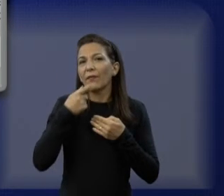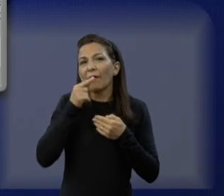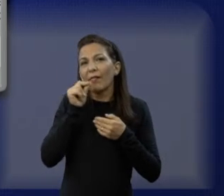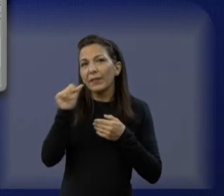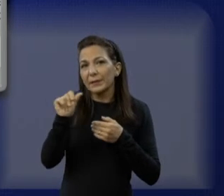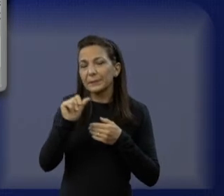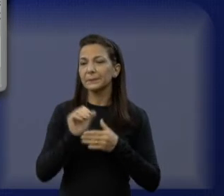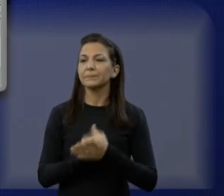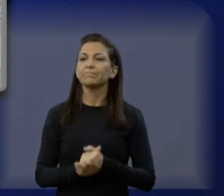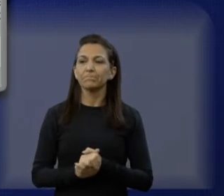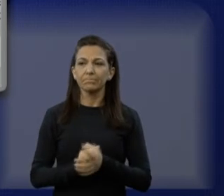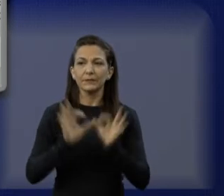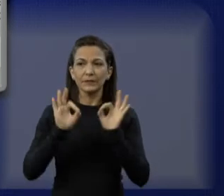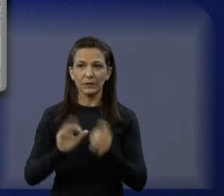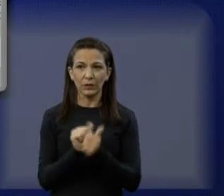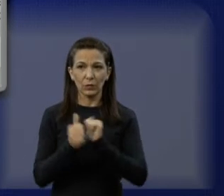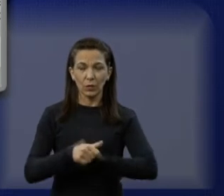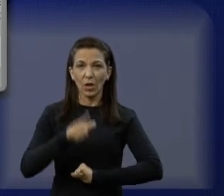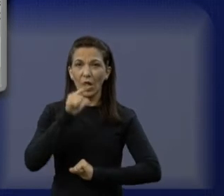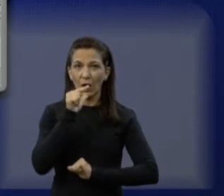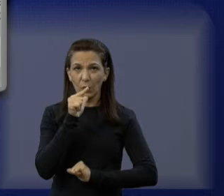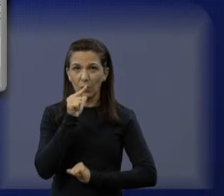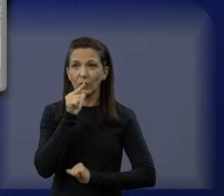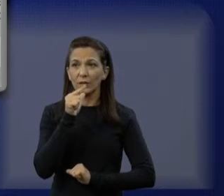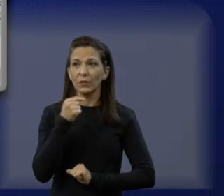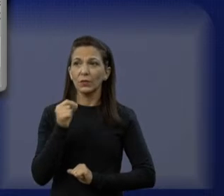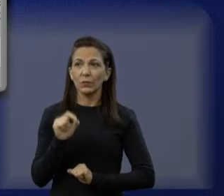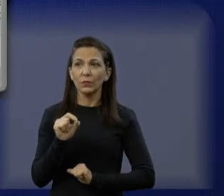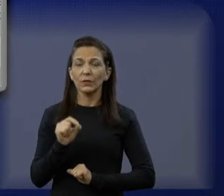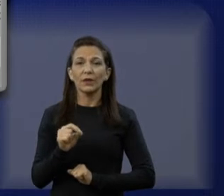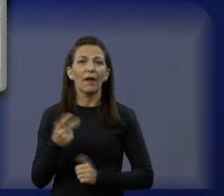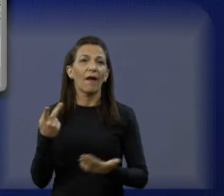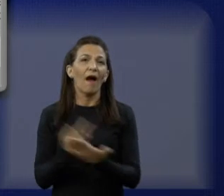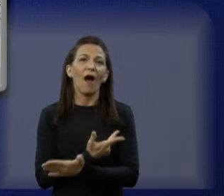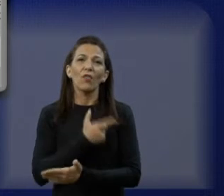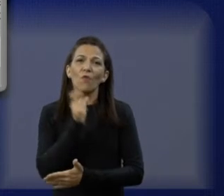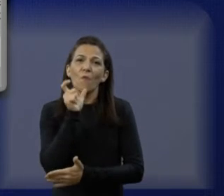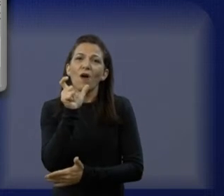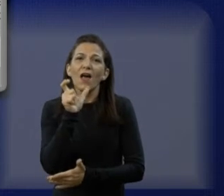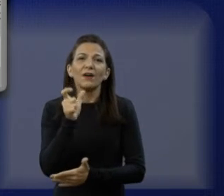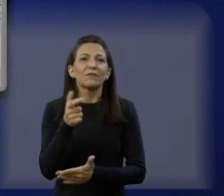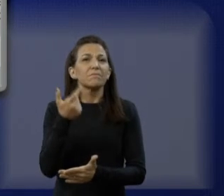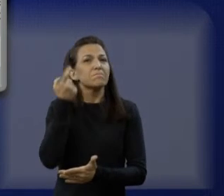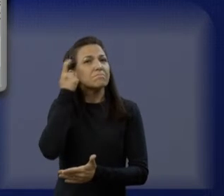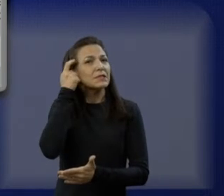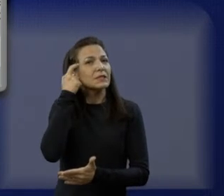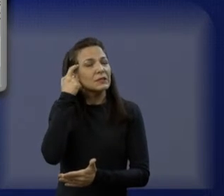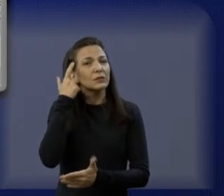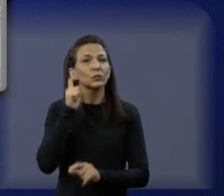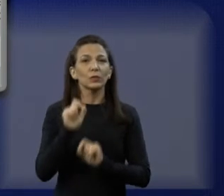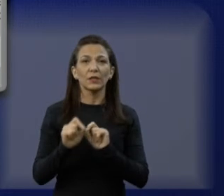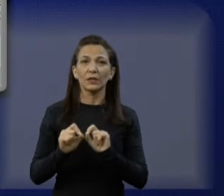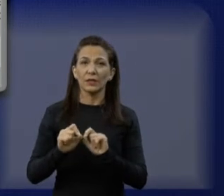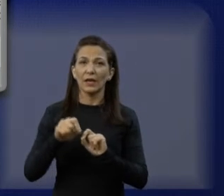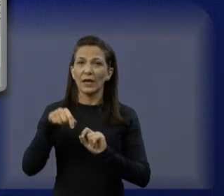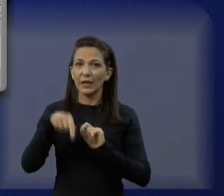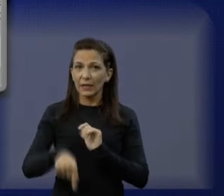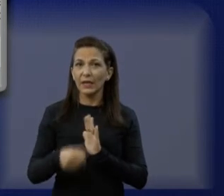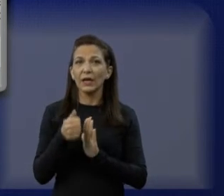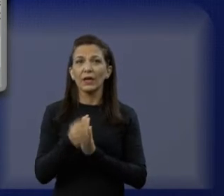lembrando as palavras aqui para tentar não falar errado mas não é isso que nós estamos vivendo em Araraquara Tenho recebido